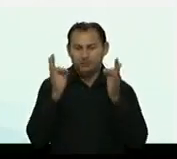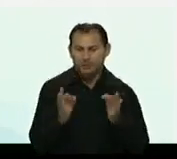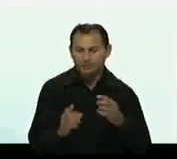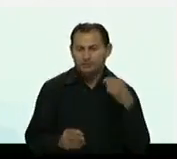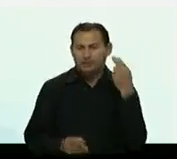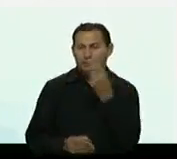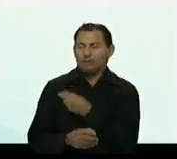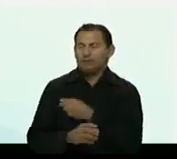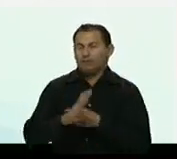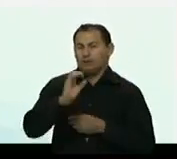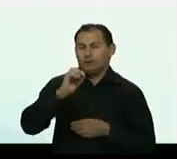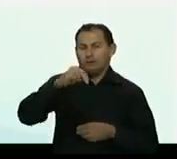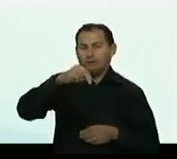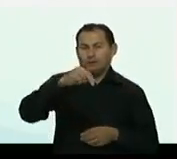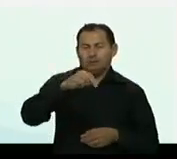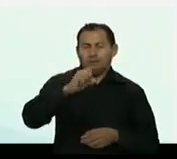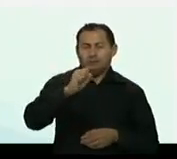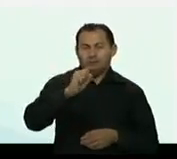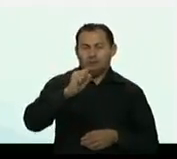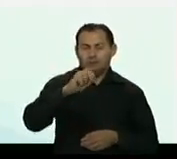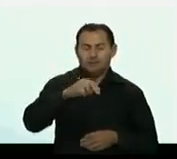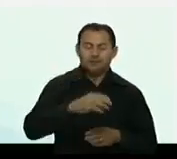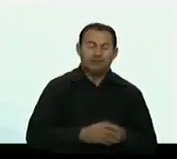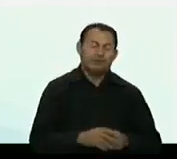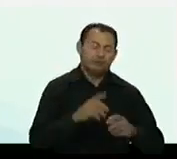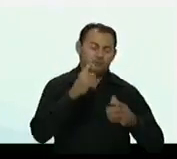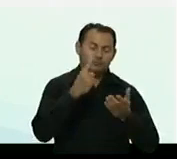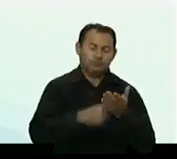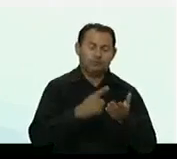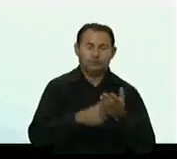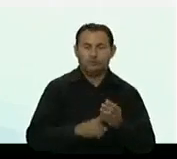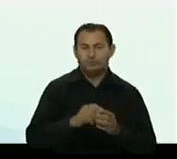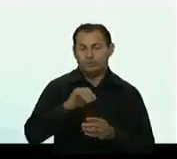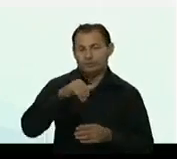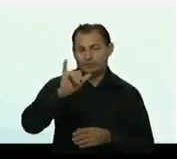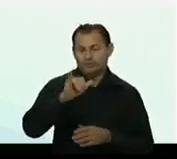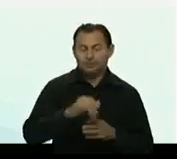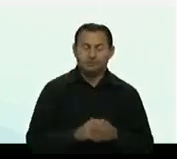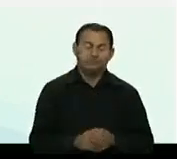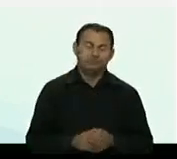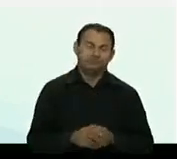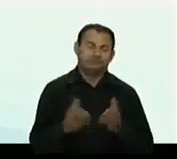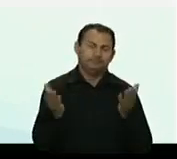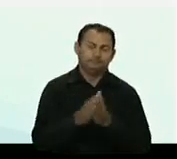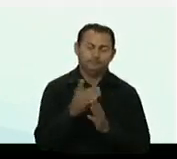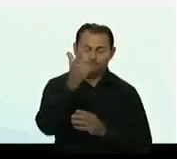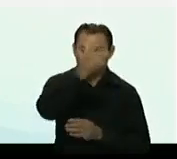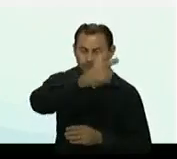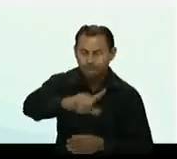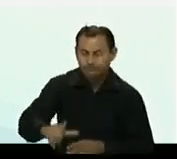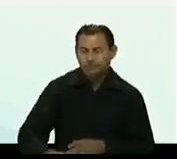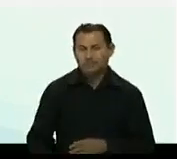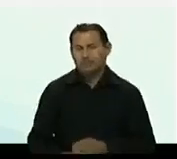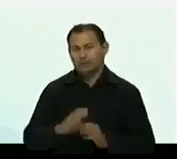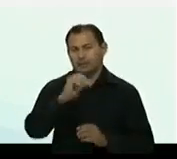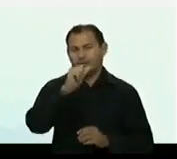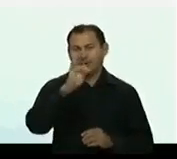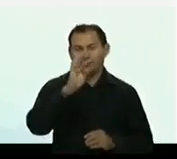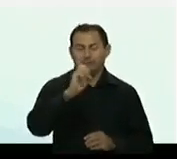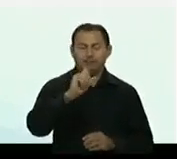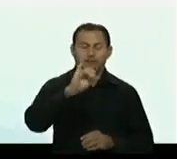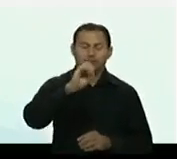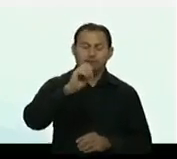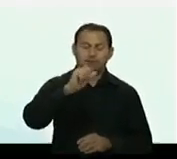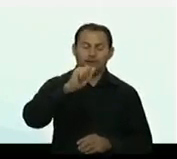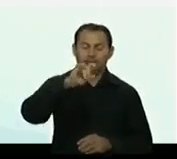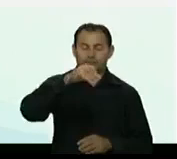temos que a seno é uma função ímpar. Ela é dada pela seguinte razão, analisando o triângulo retângulo novamente, cateto adjacente